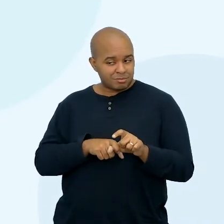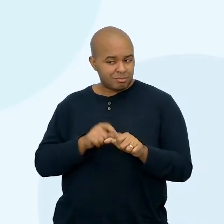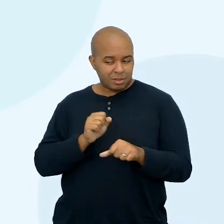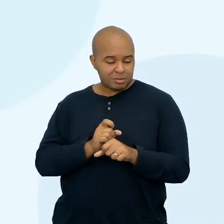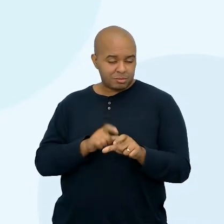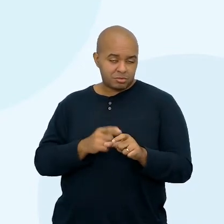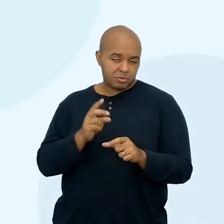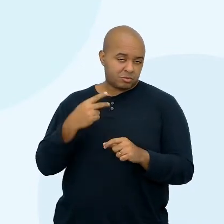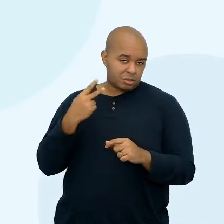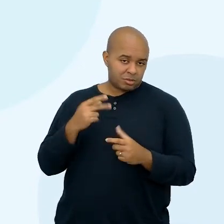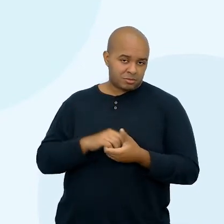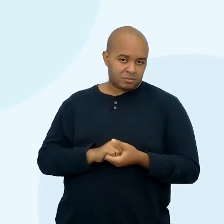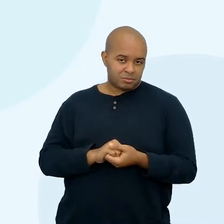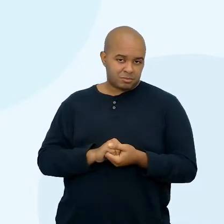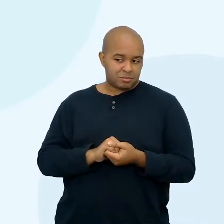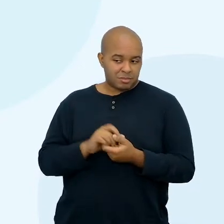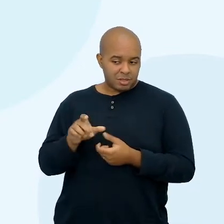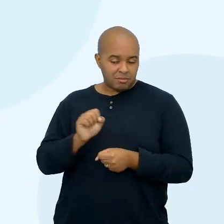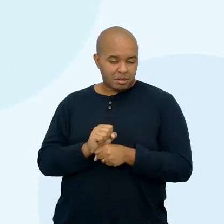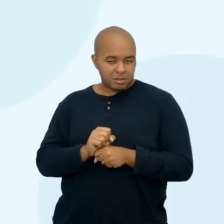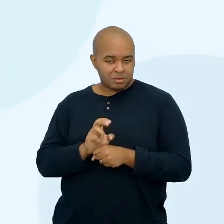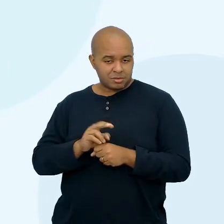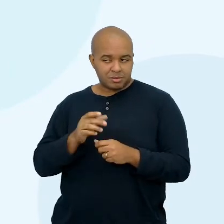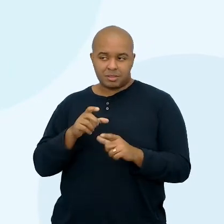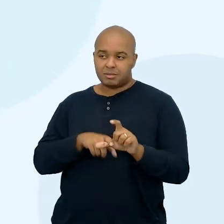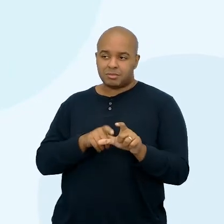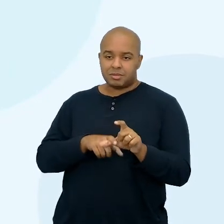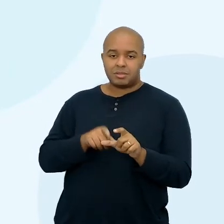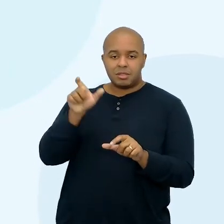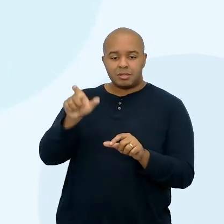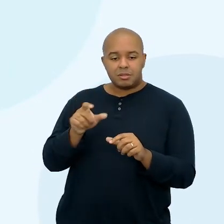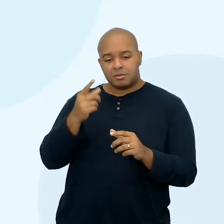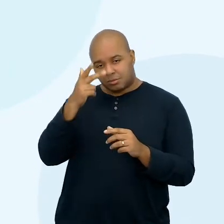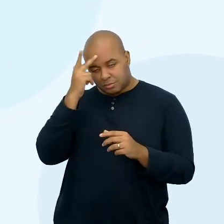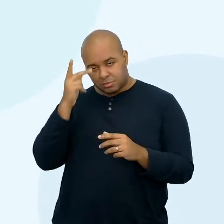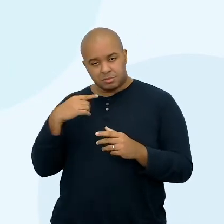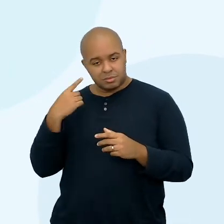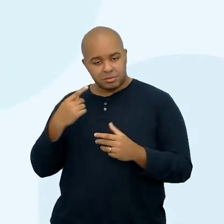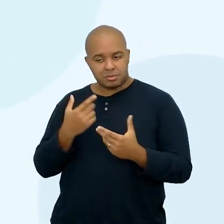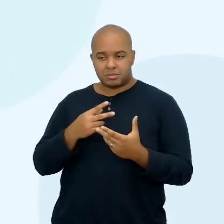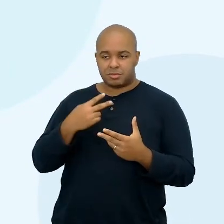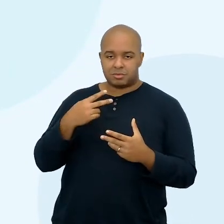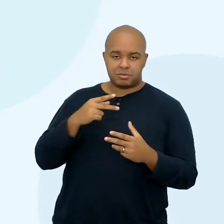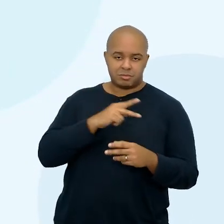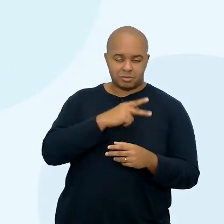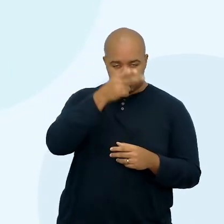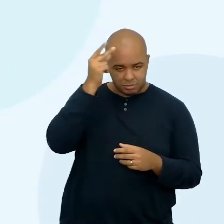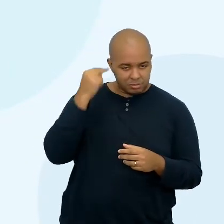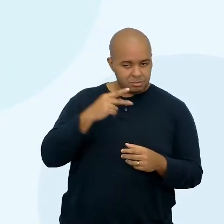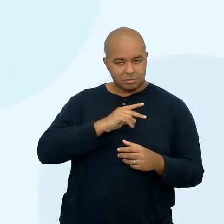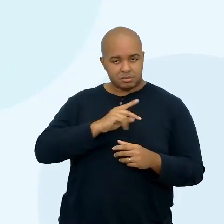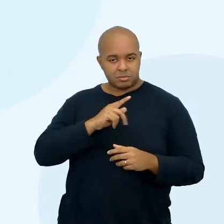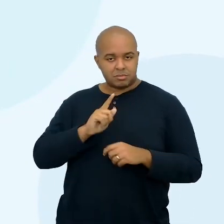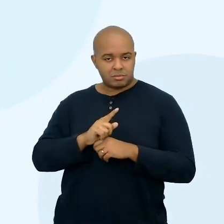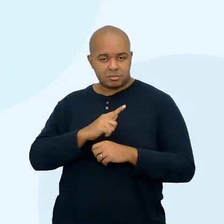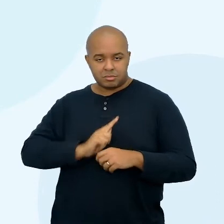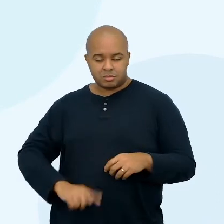encaminha tudo isso até os representantes constituídos. E acompanha,